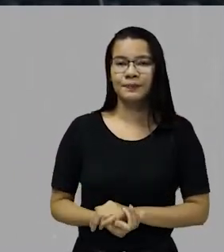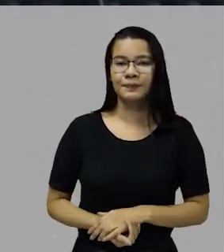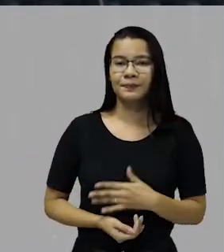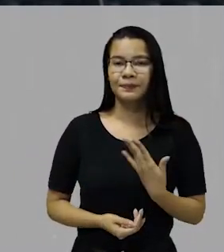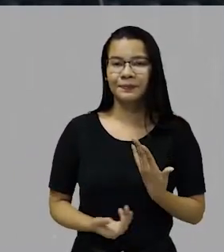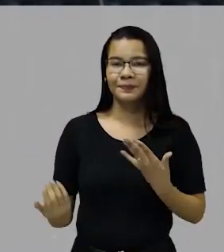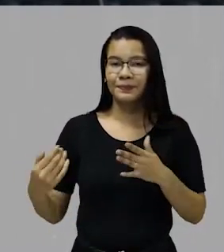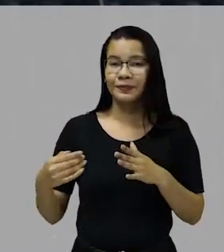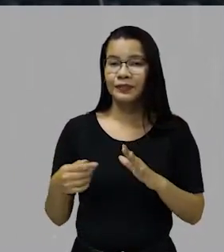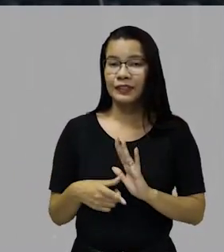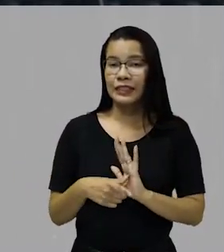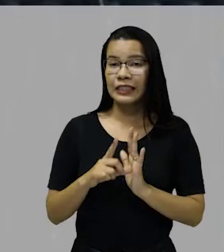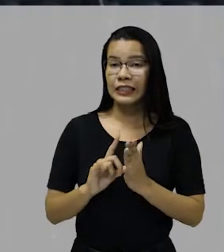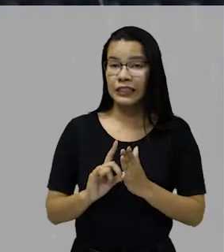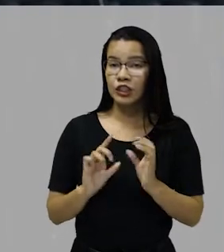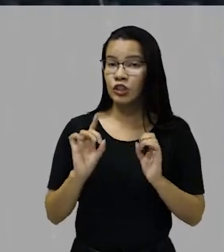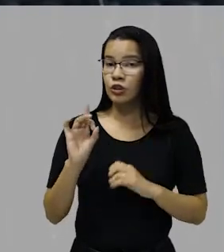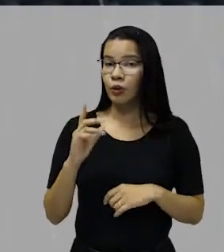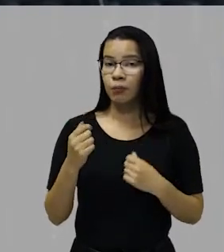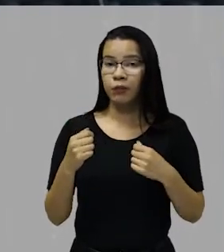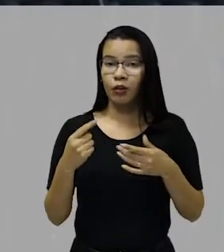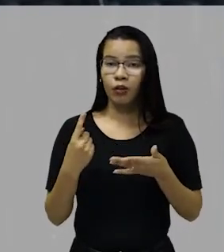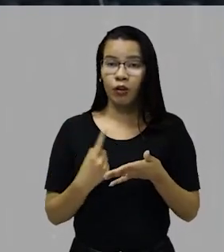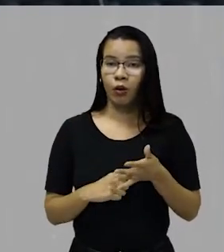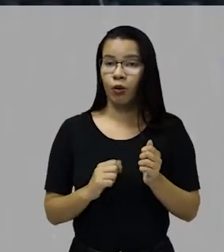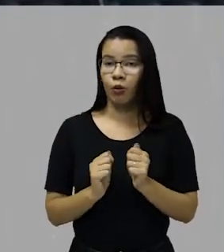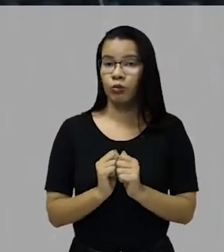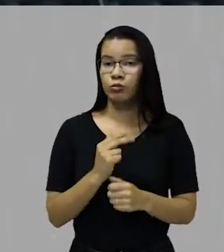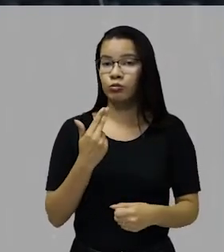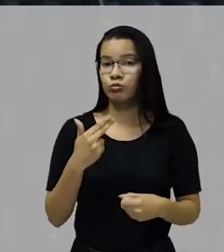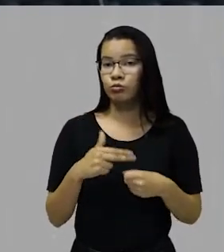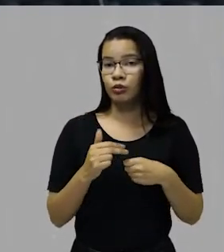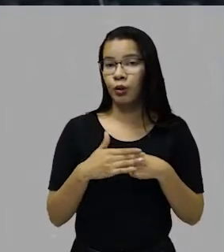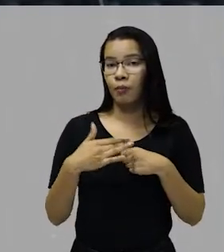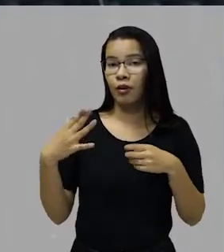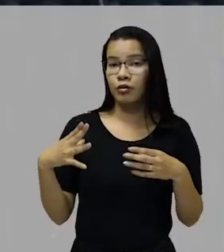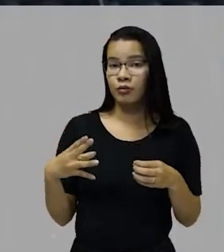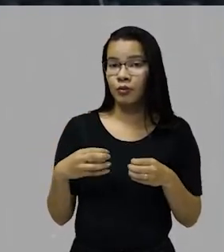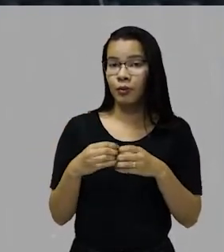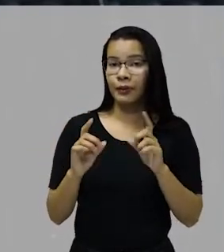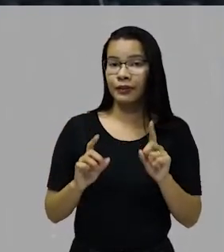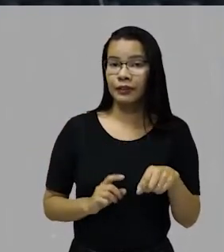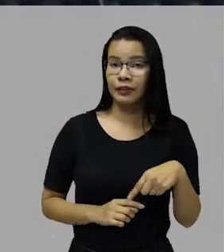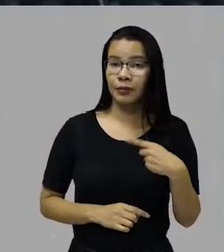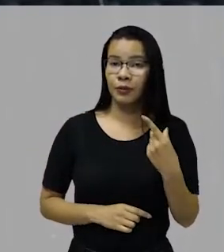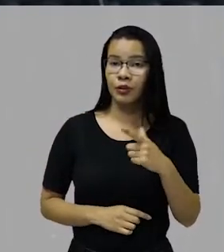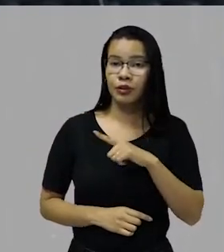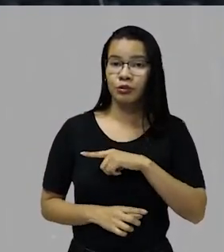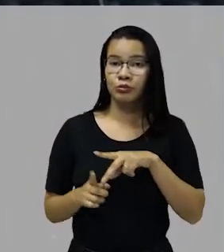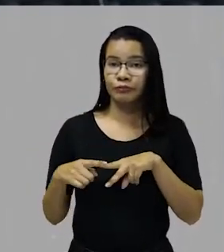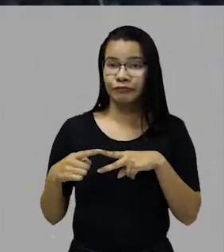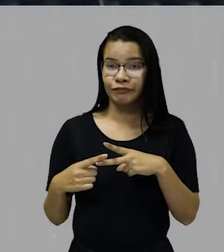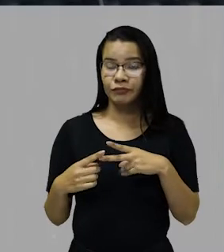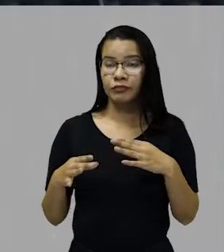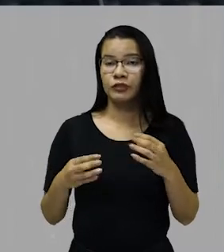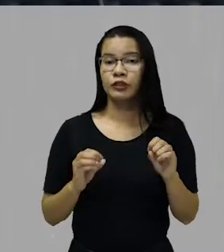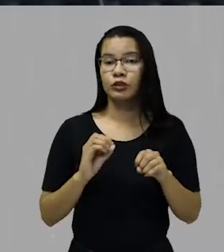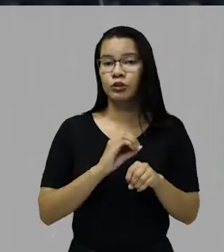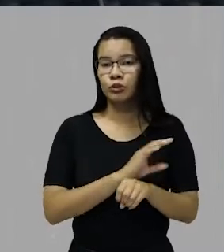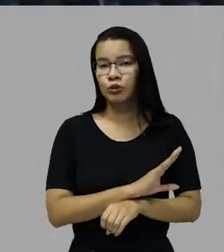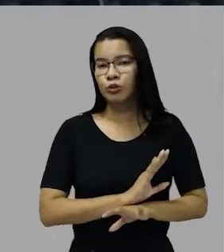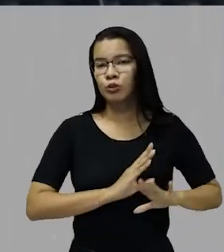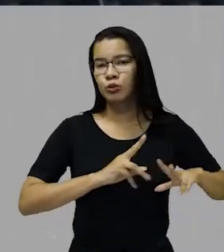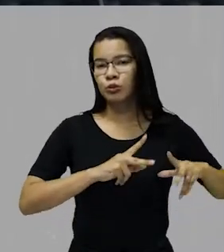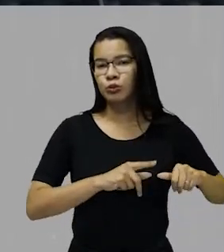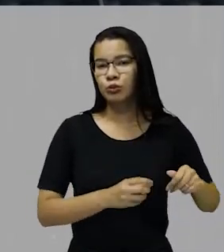Quando ele vier antes, eu só posso concordar com o núcleo mais próximo, certo? Depois, eu tenho duas formas. Joga tudo para o